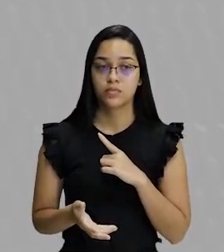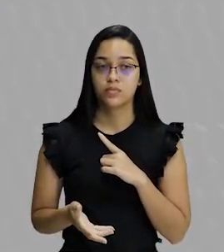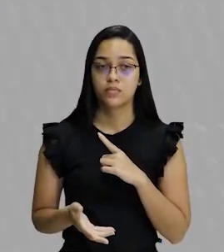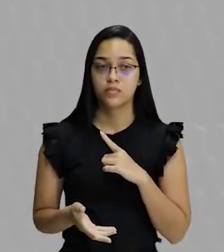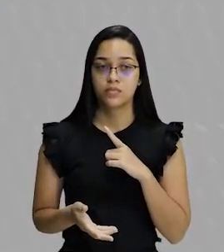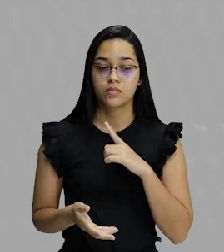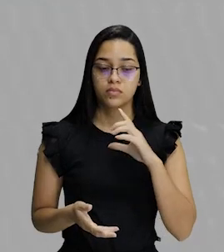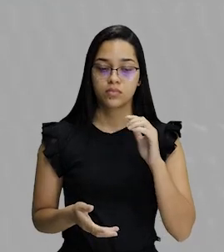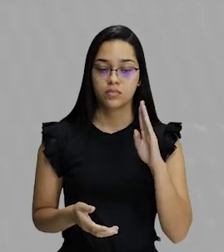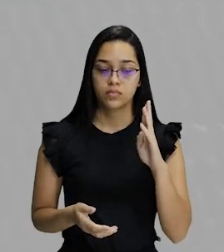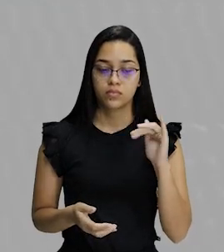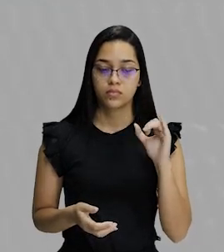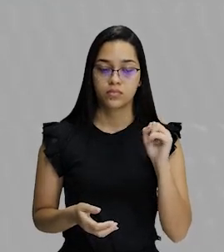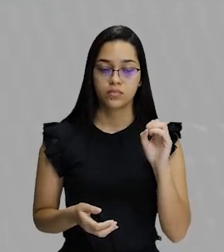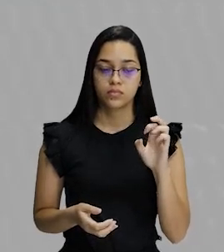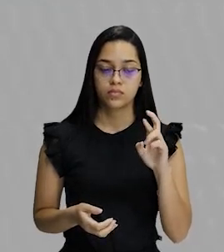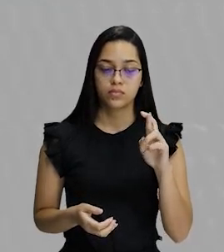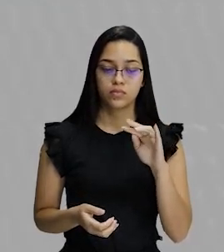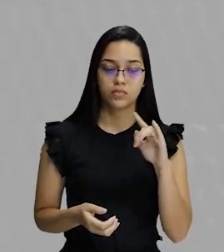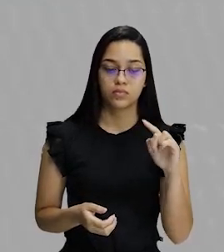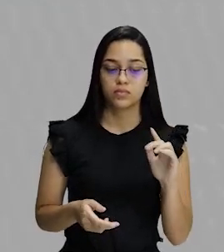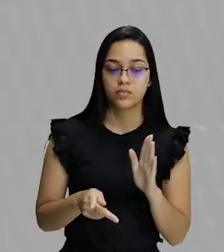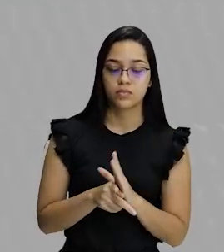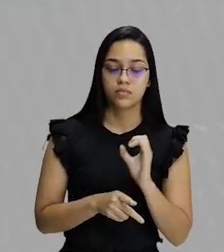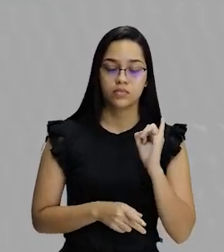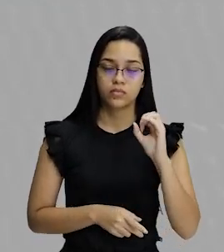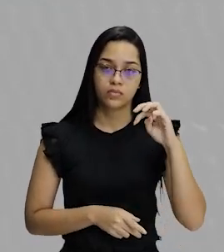a bissetriz dos quadrantes ímpares. Ó.